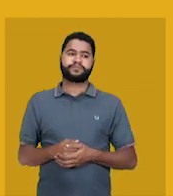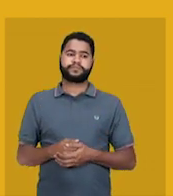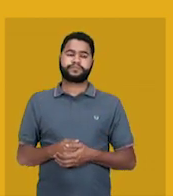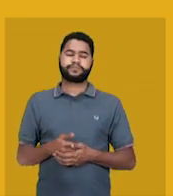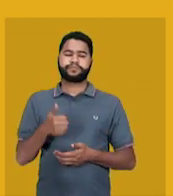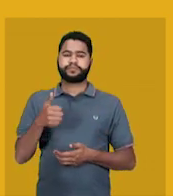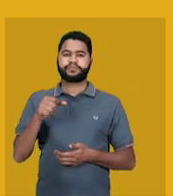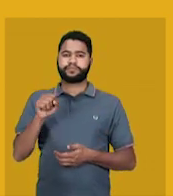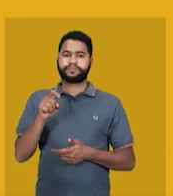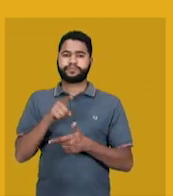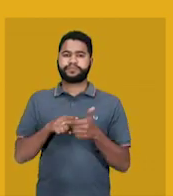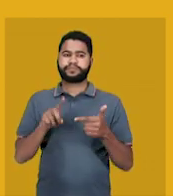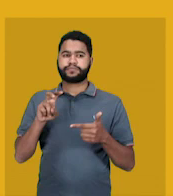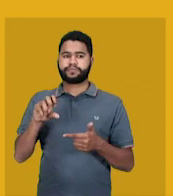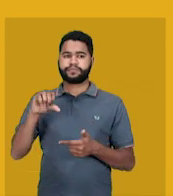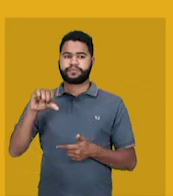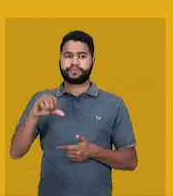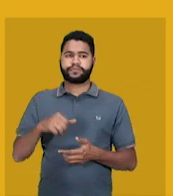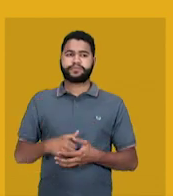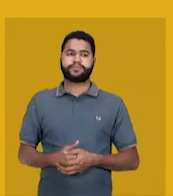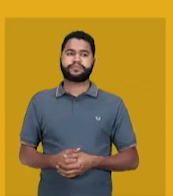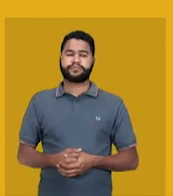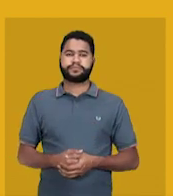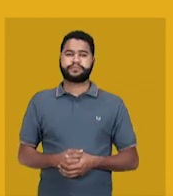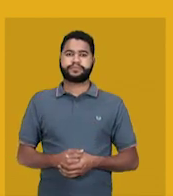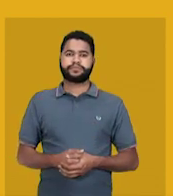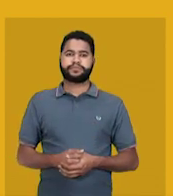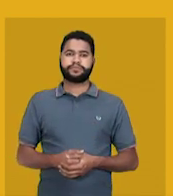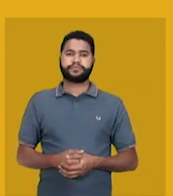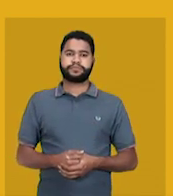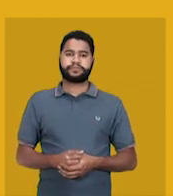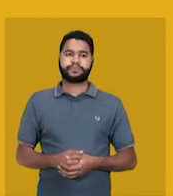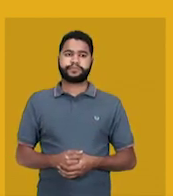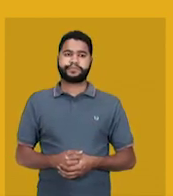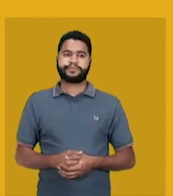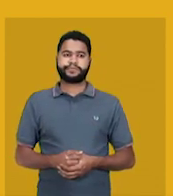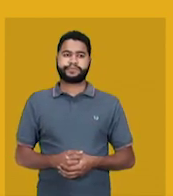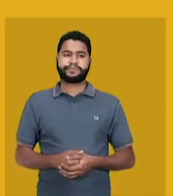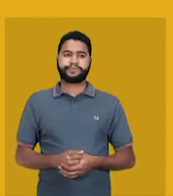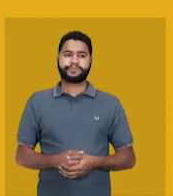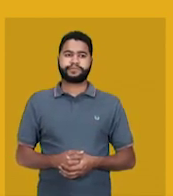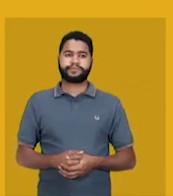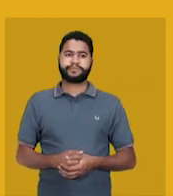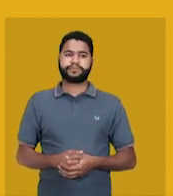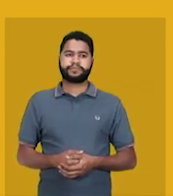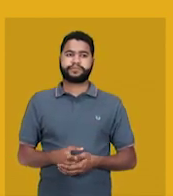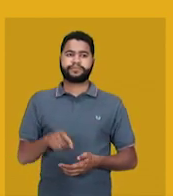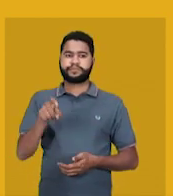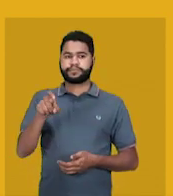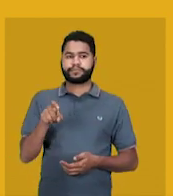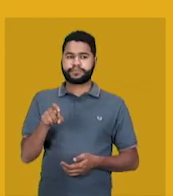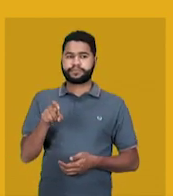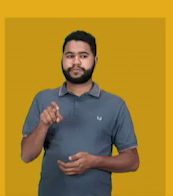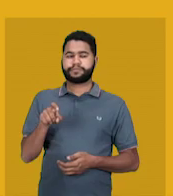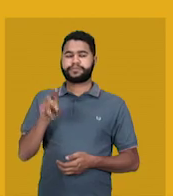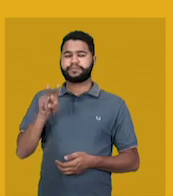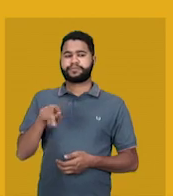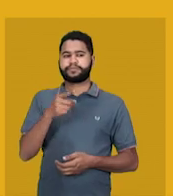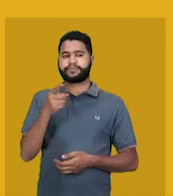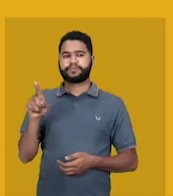24218 por 29 a = x sobre